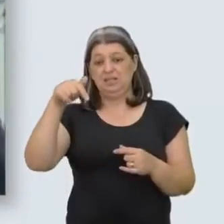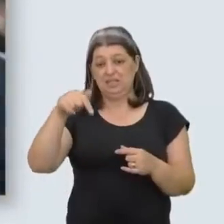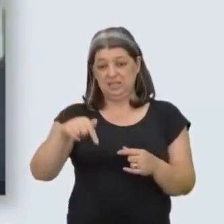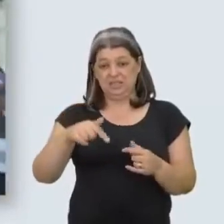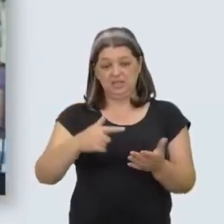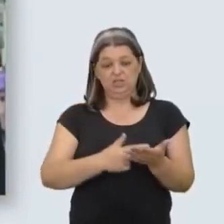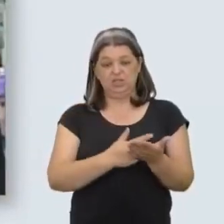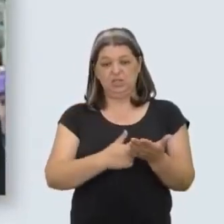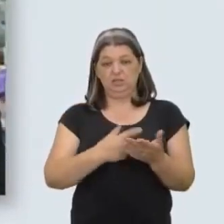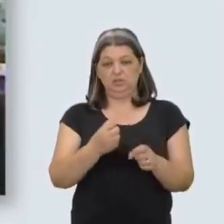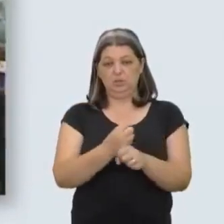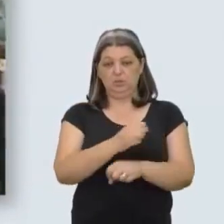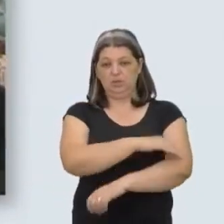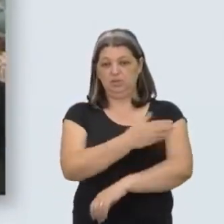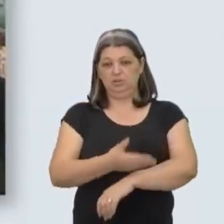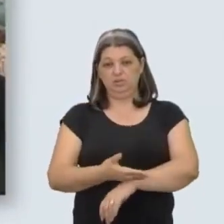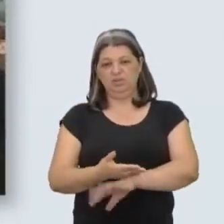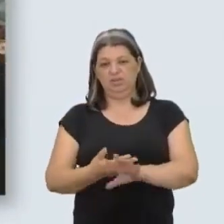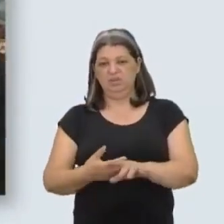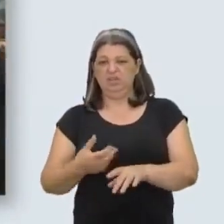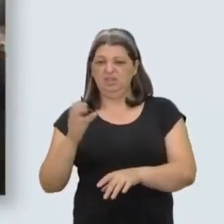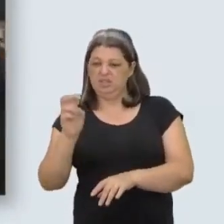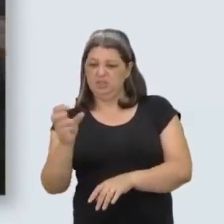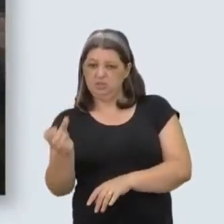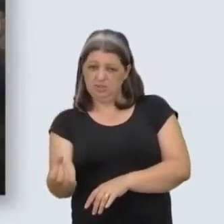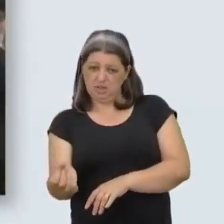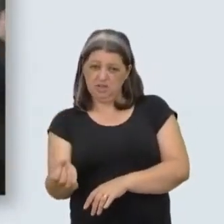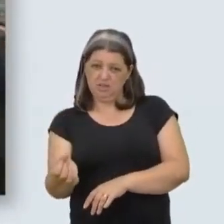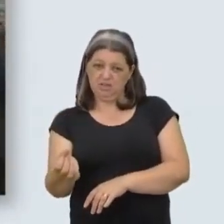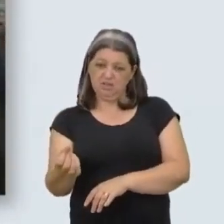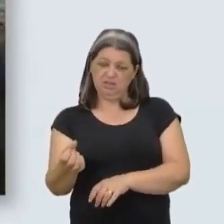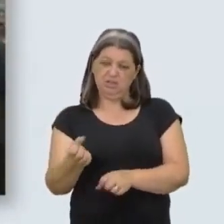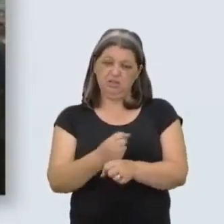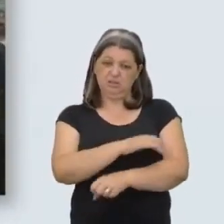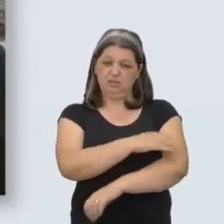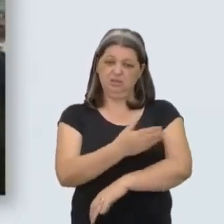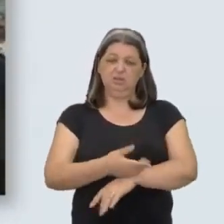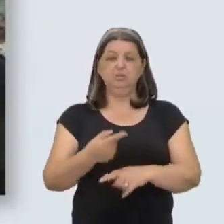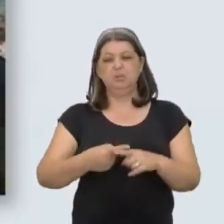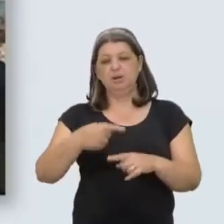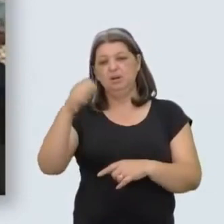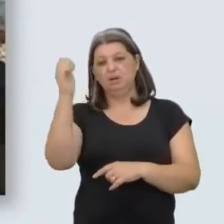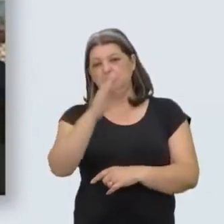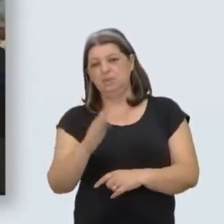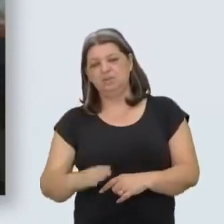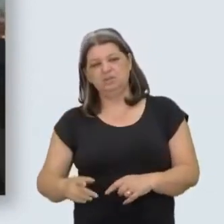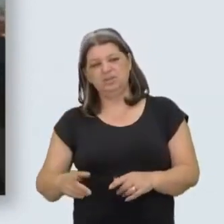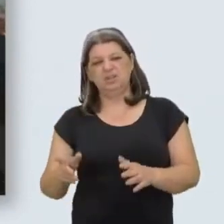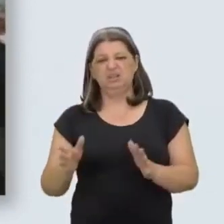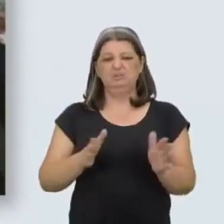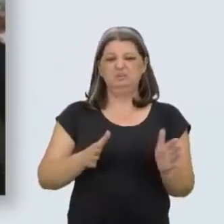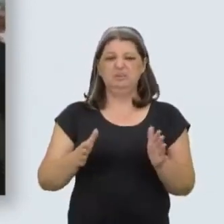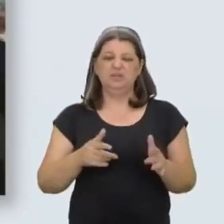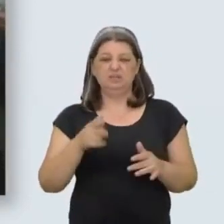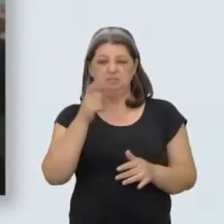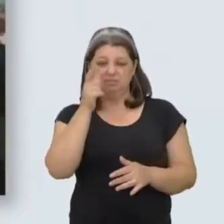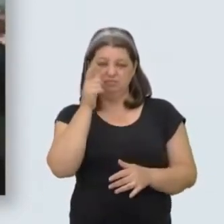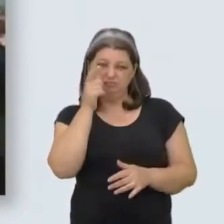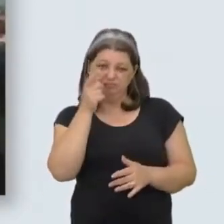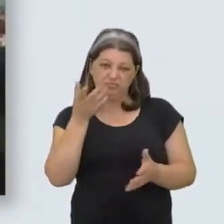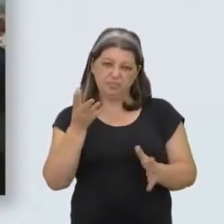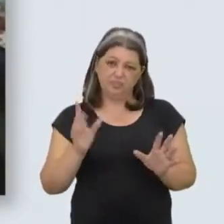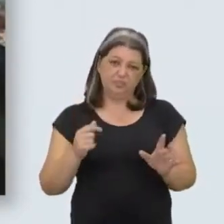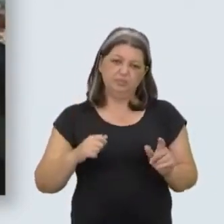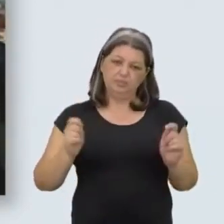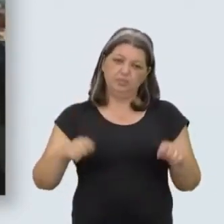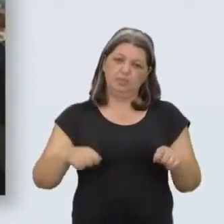Cara, eu leio uns 5, 6 livros por ano, assim. Tendo em conta que é o Brasil, é uma média interessante, é uma média realística, né? Fazer o quê? Só que